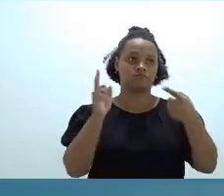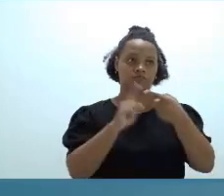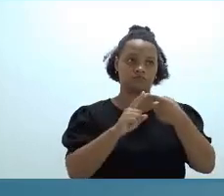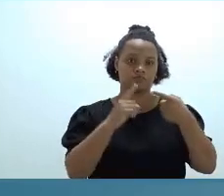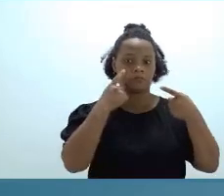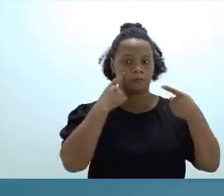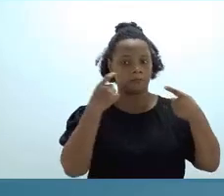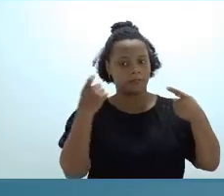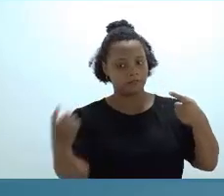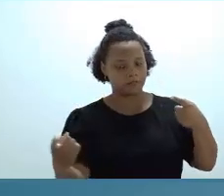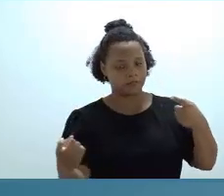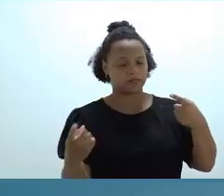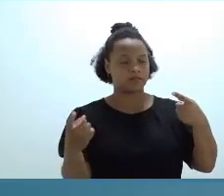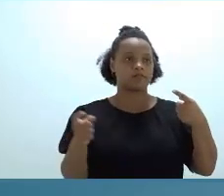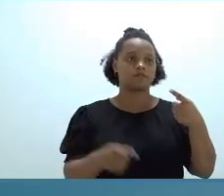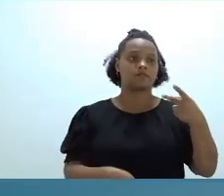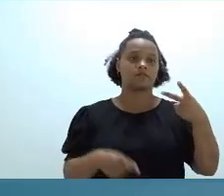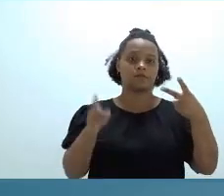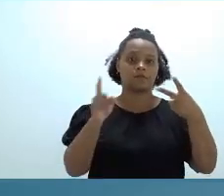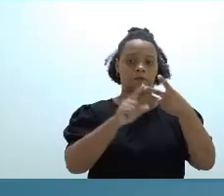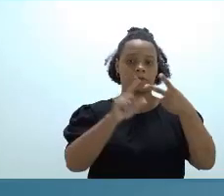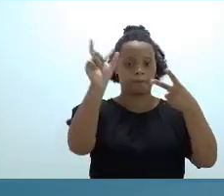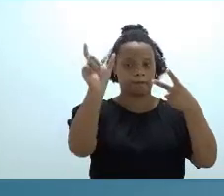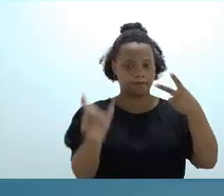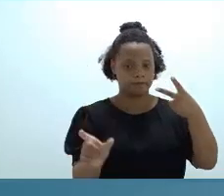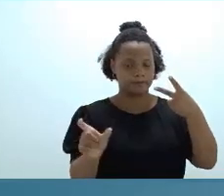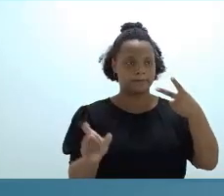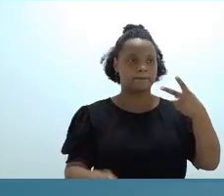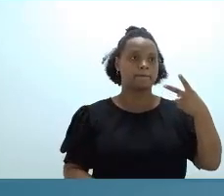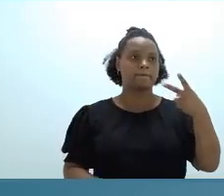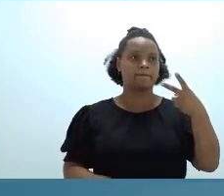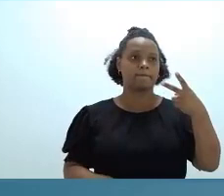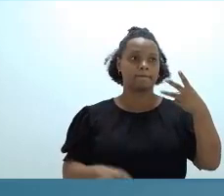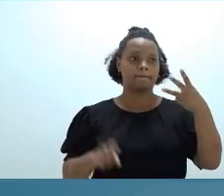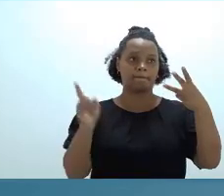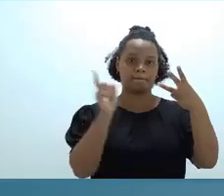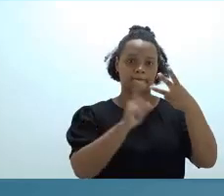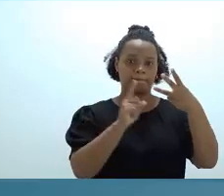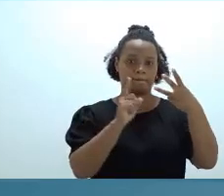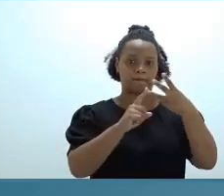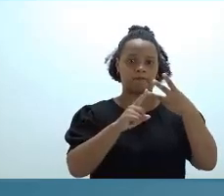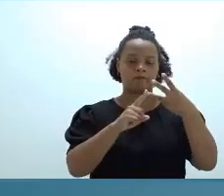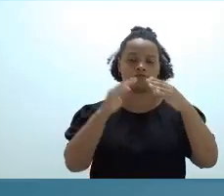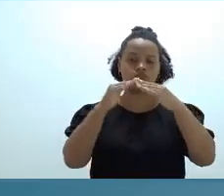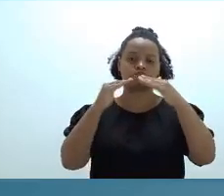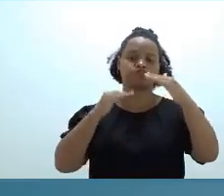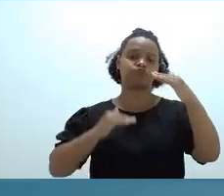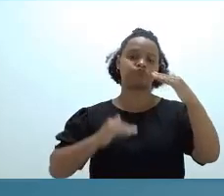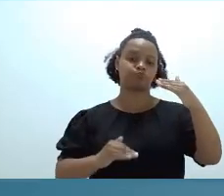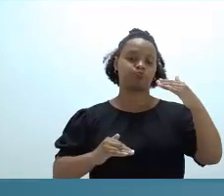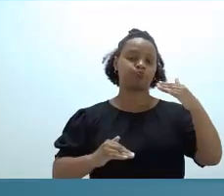interesse, o sujeito e a subordinação.